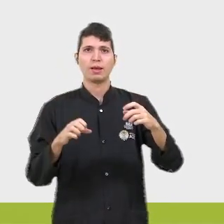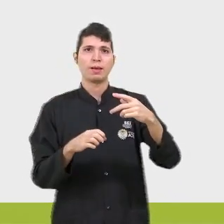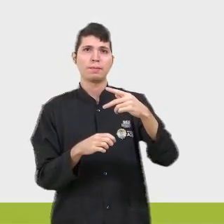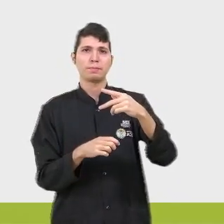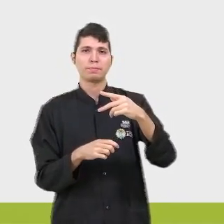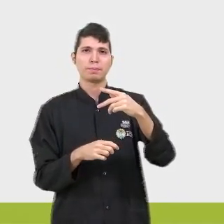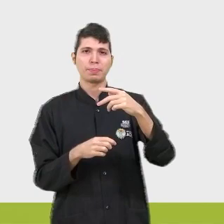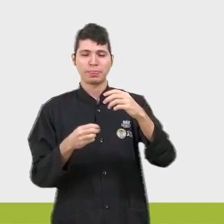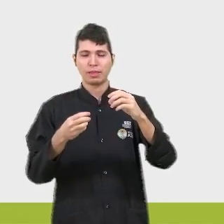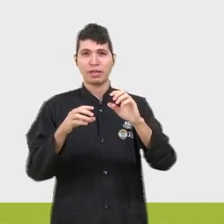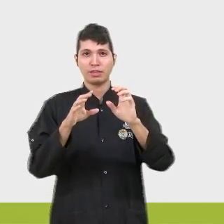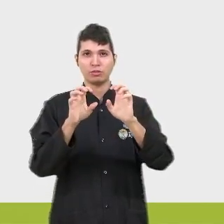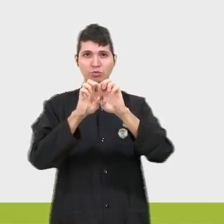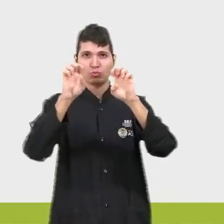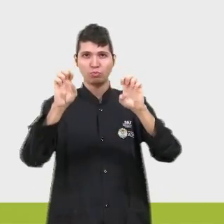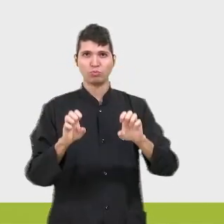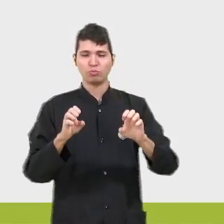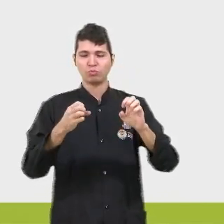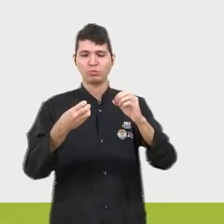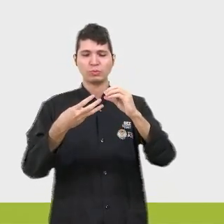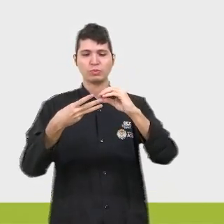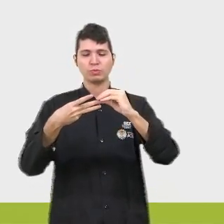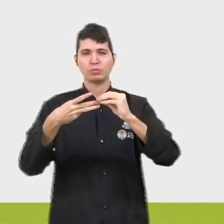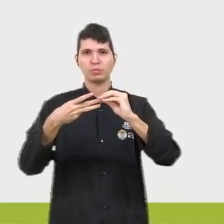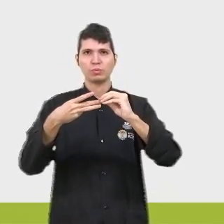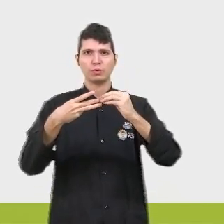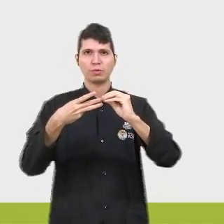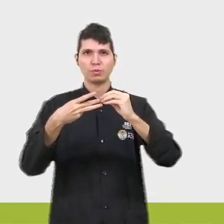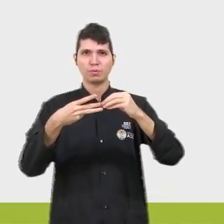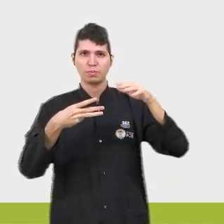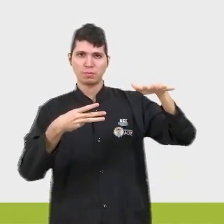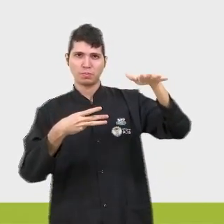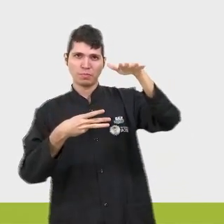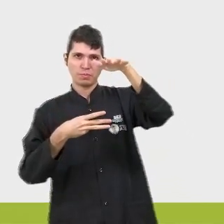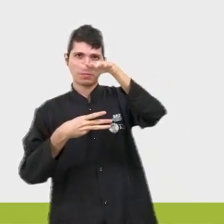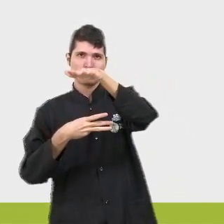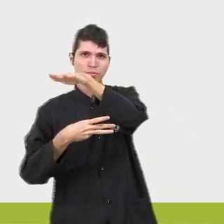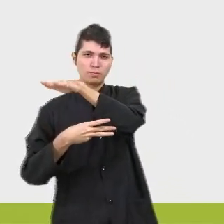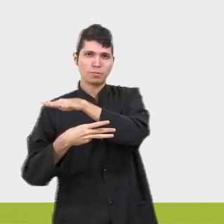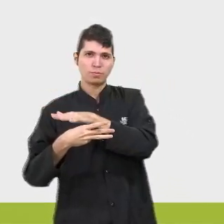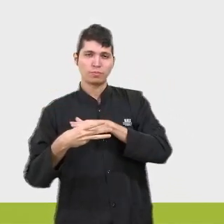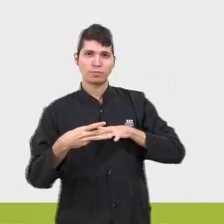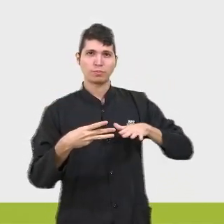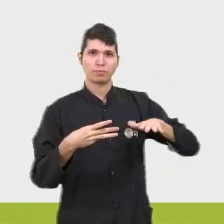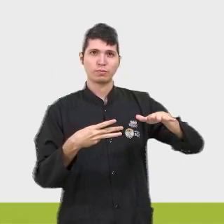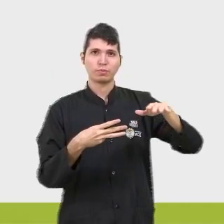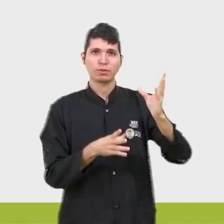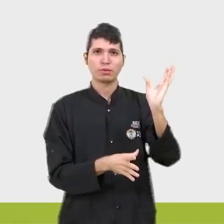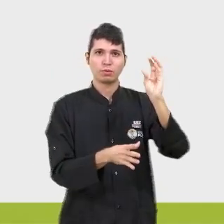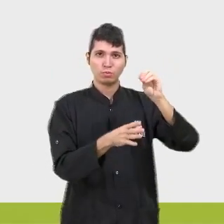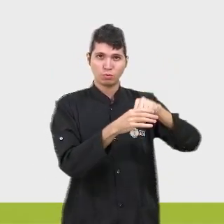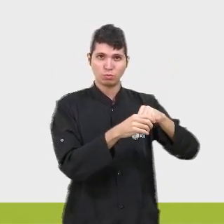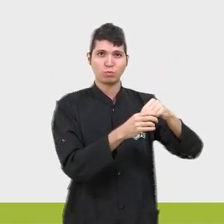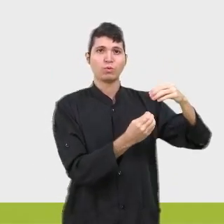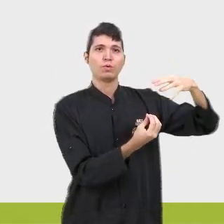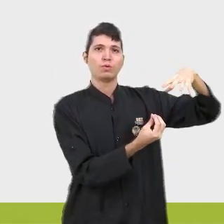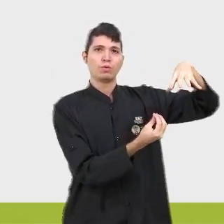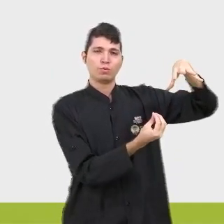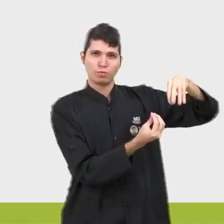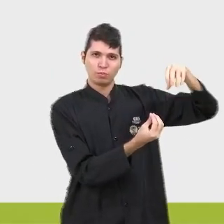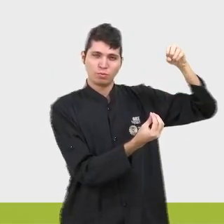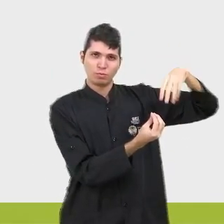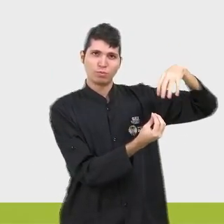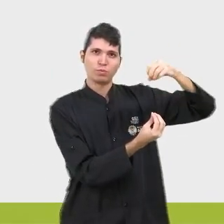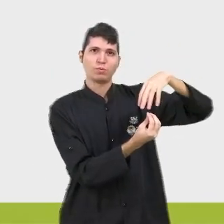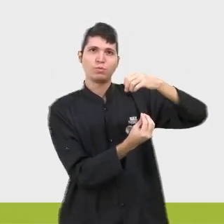acontece em algas, isso acontece em plantas, isso acontece em fungos,